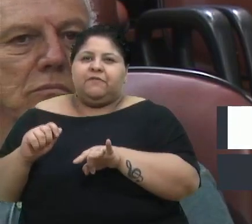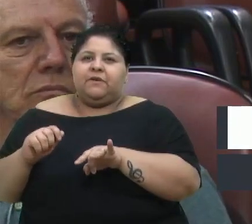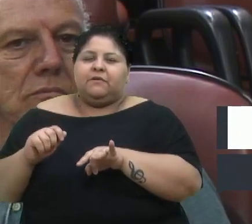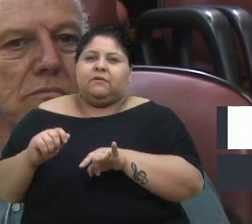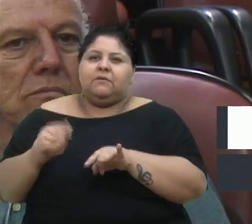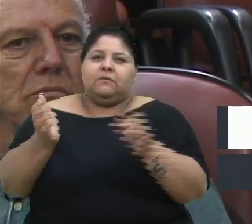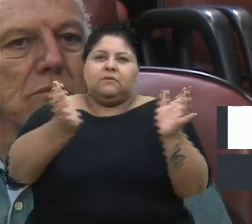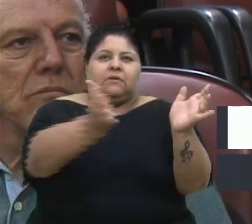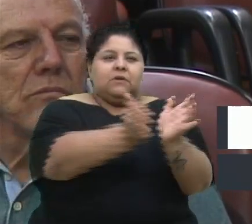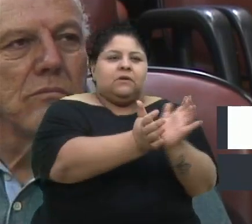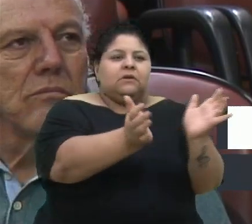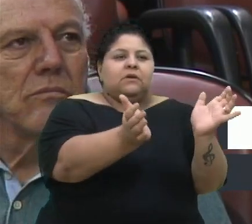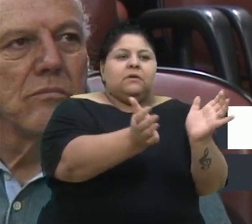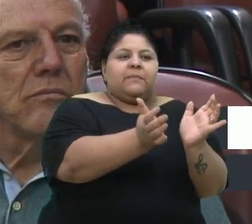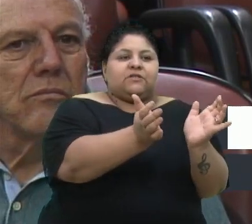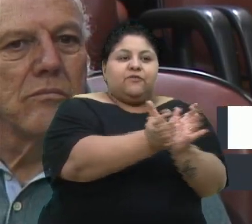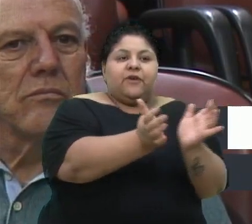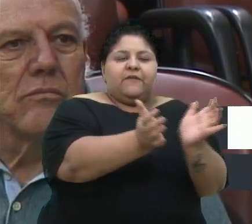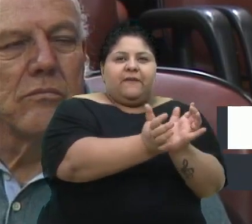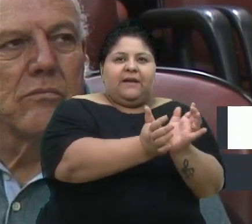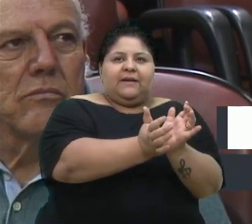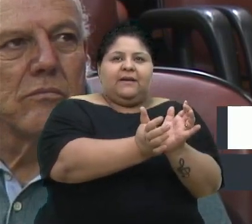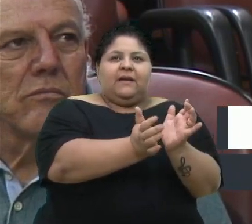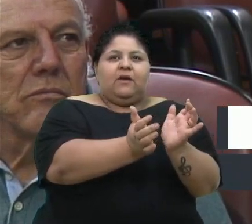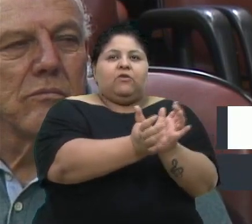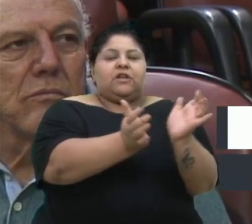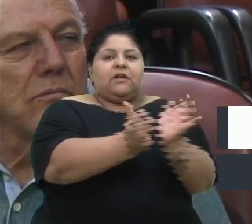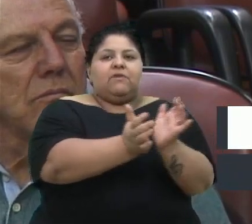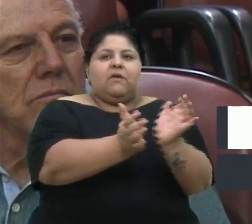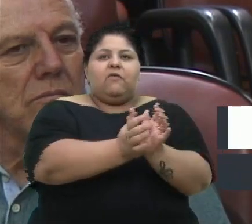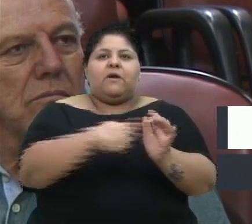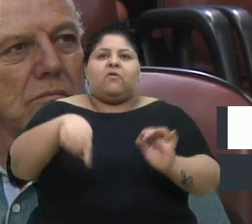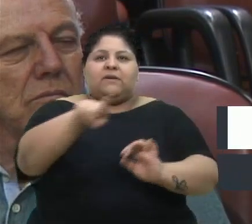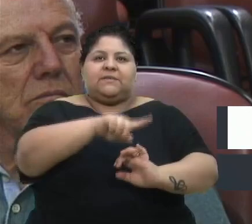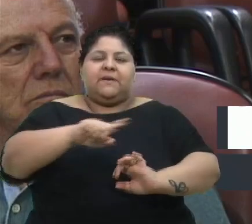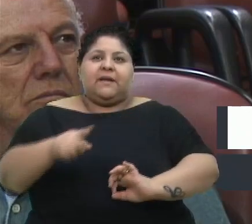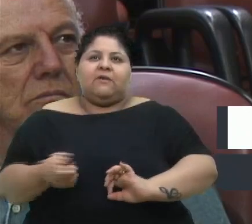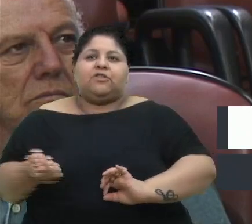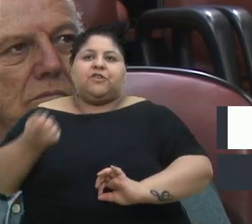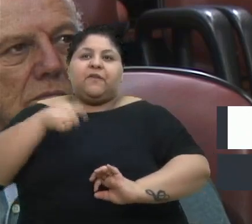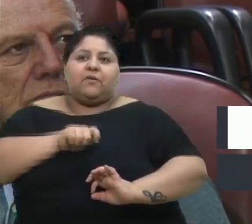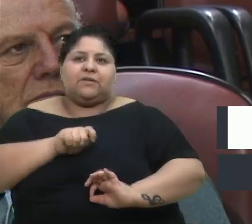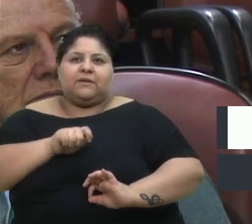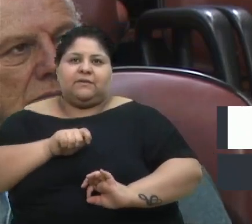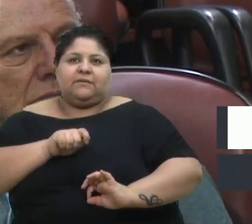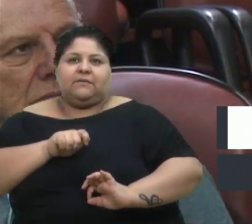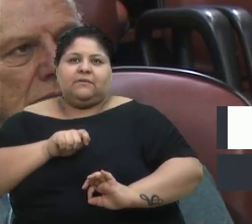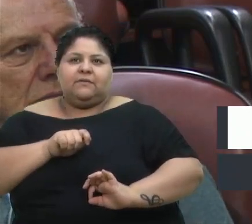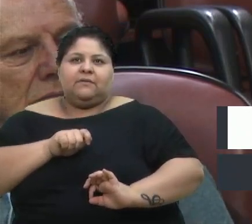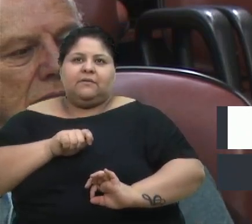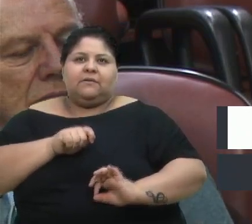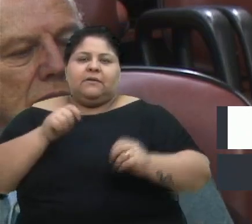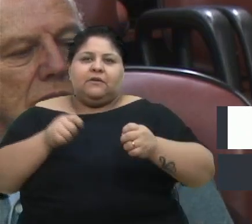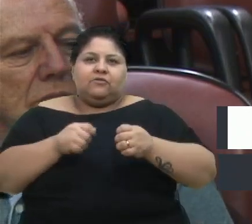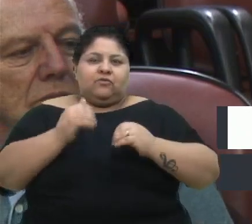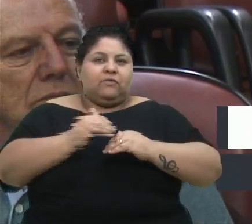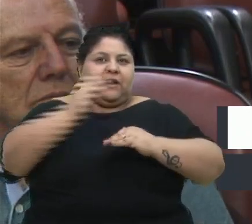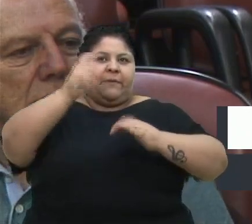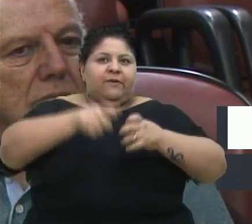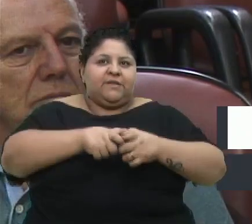estão de parabéns, porque essa diversidade está trazendo uma visão mais ampliada da